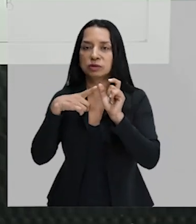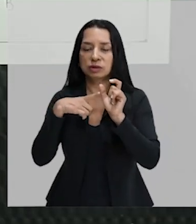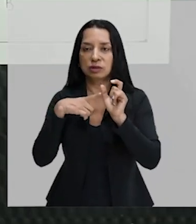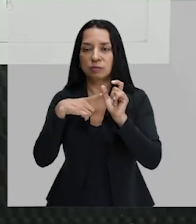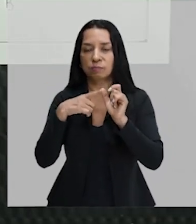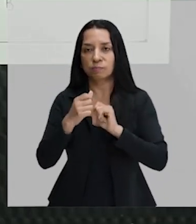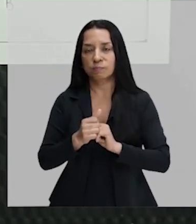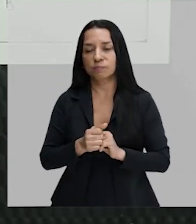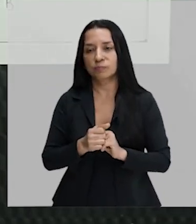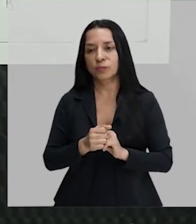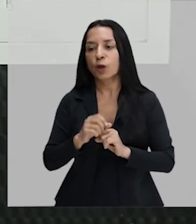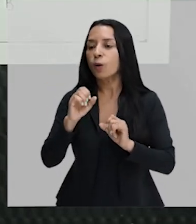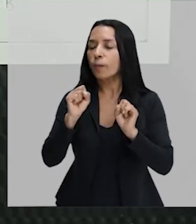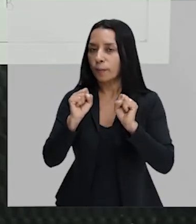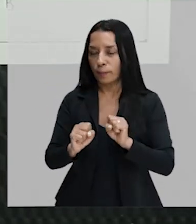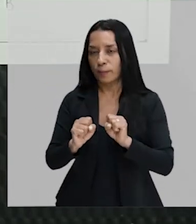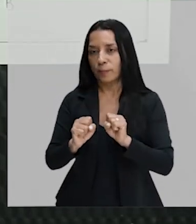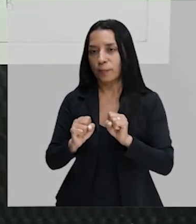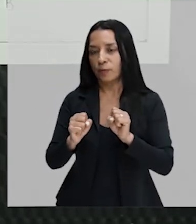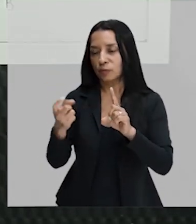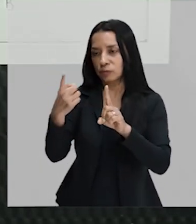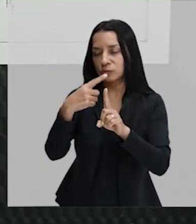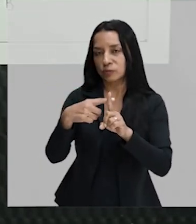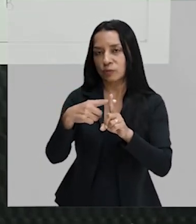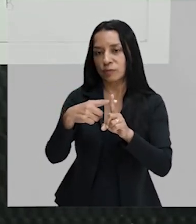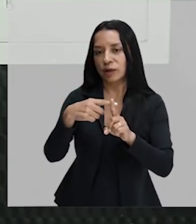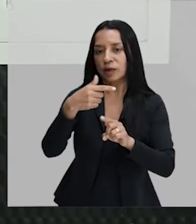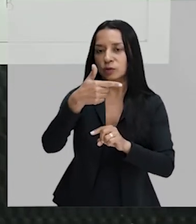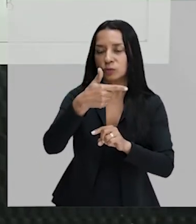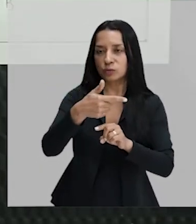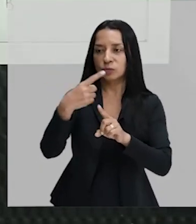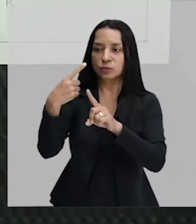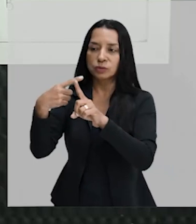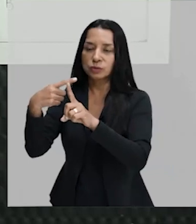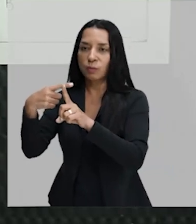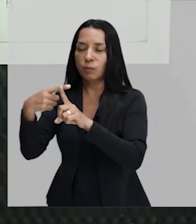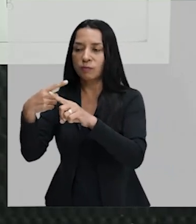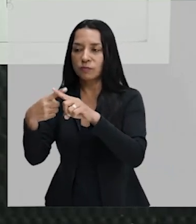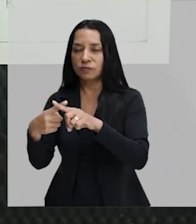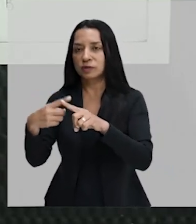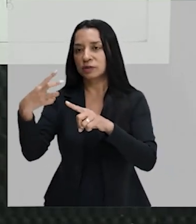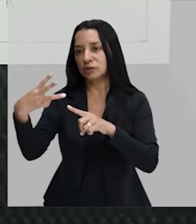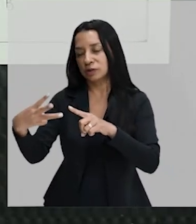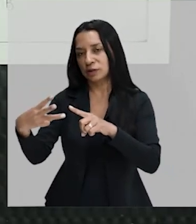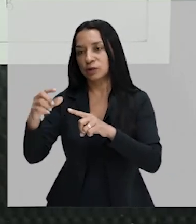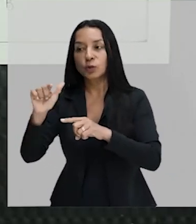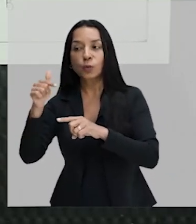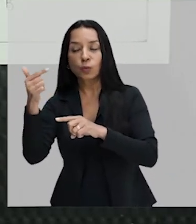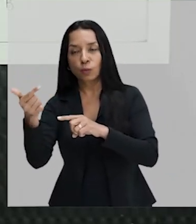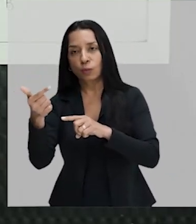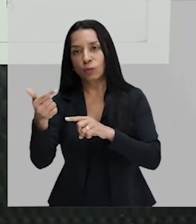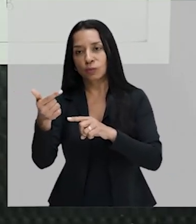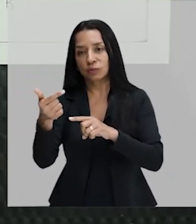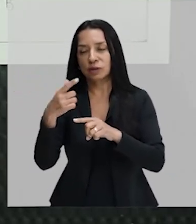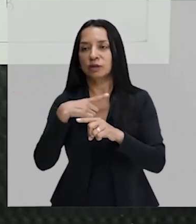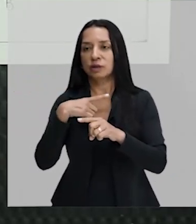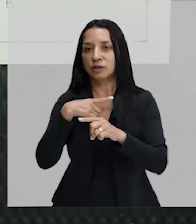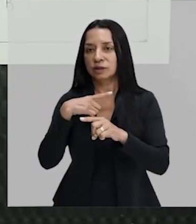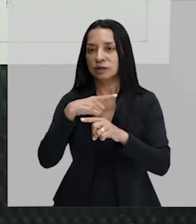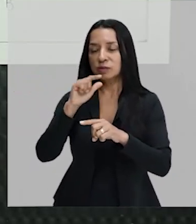2. Eu só posso somar uma matriz 2 por 3 com outra matriz 2 por 3, obtendo a soma